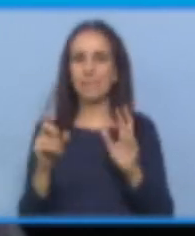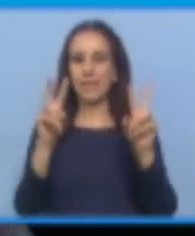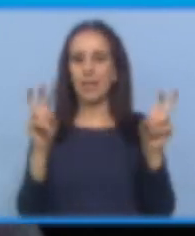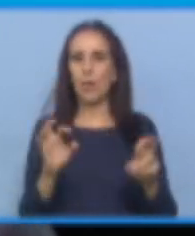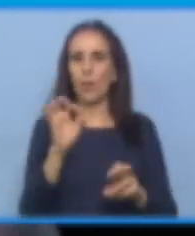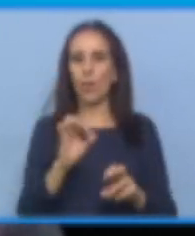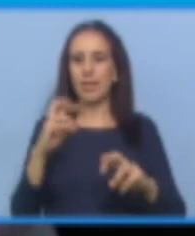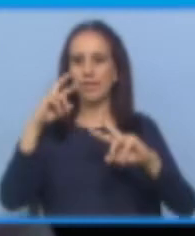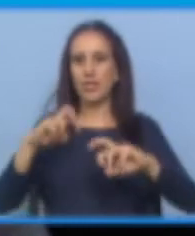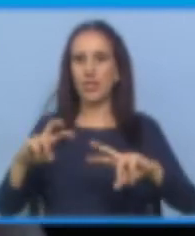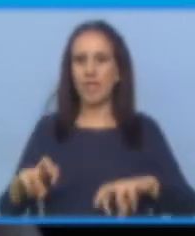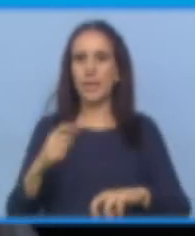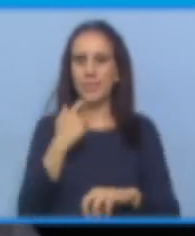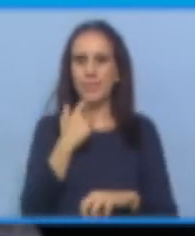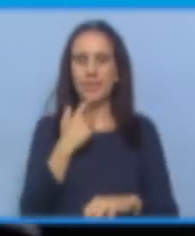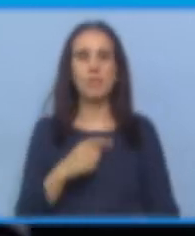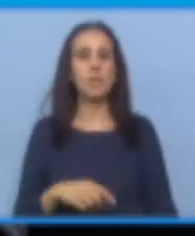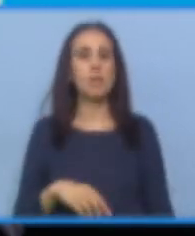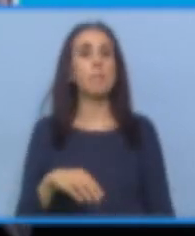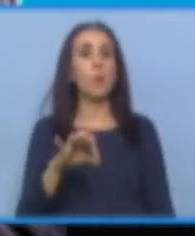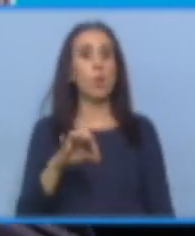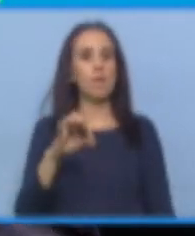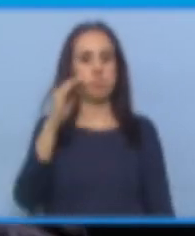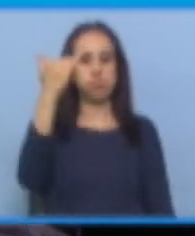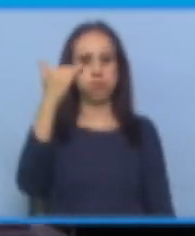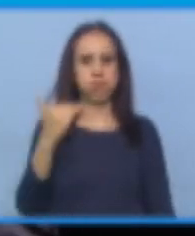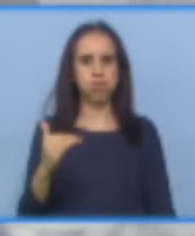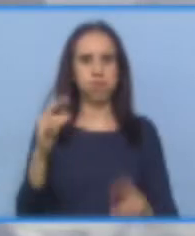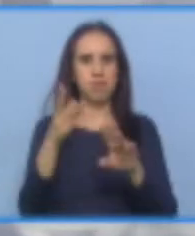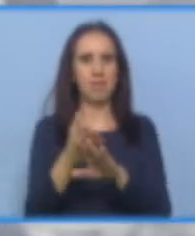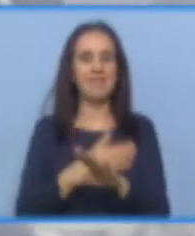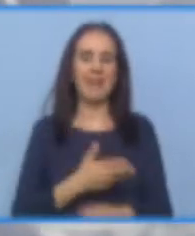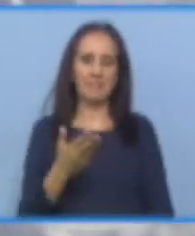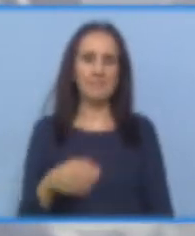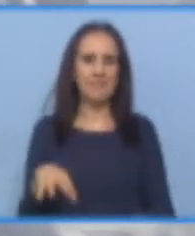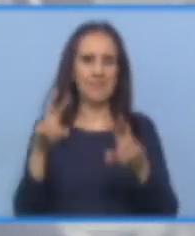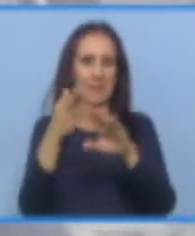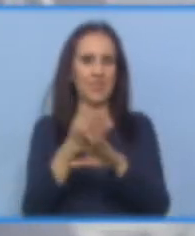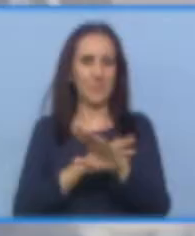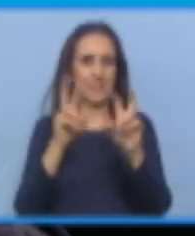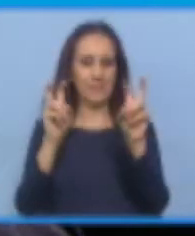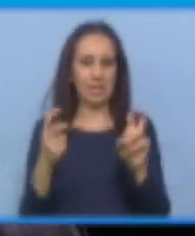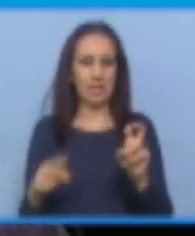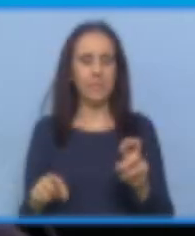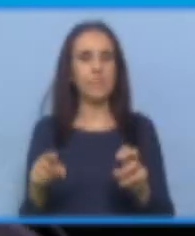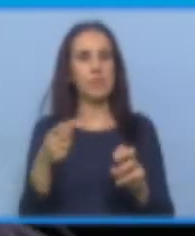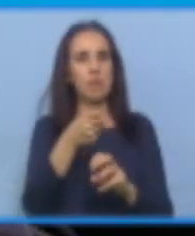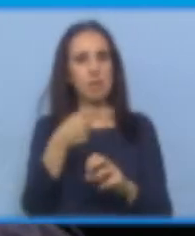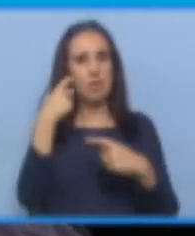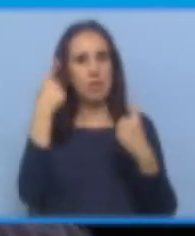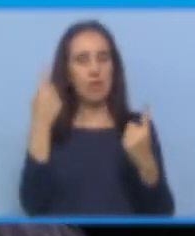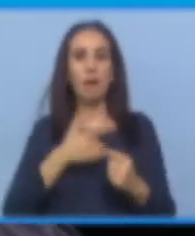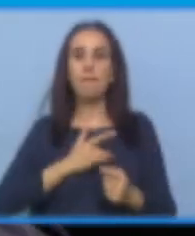é? Mas até chegar ao 8º há muitos capítulos antes, há alguns capítulos antes, não é? O título da exortação é Um Caminho para